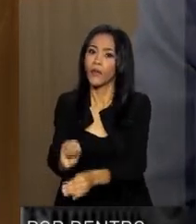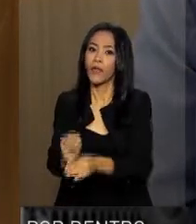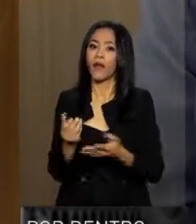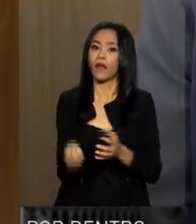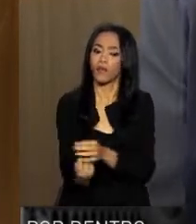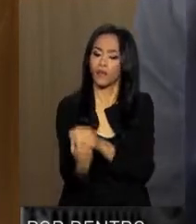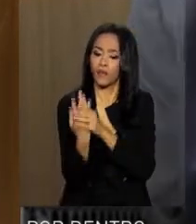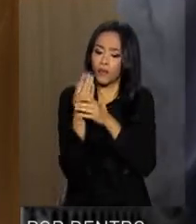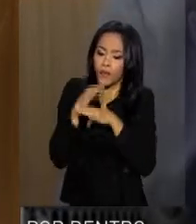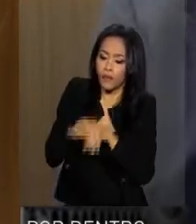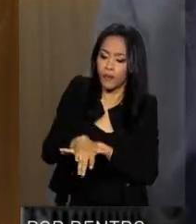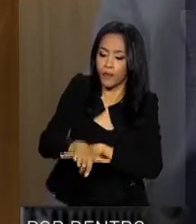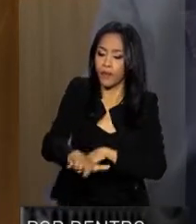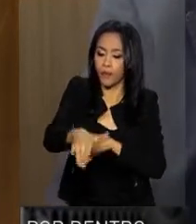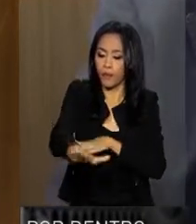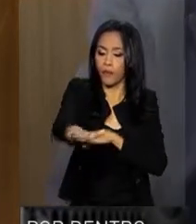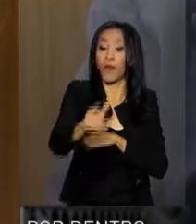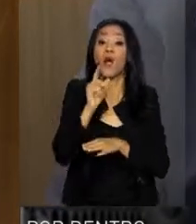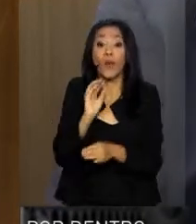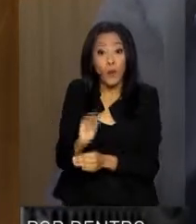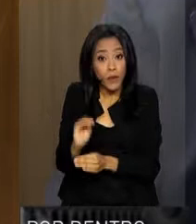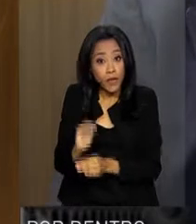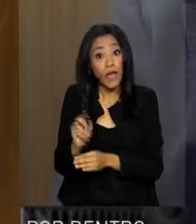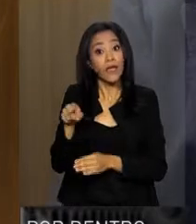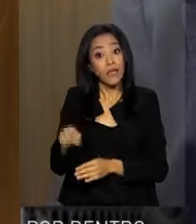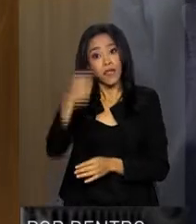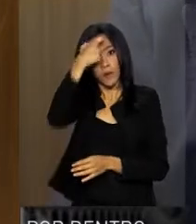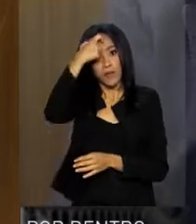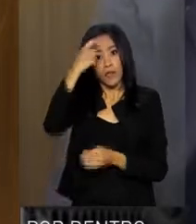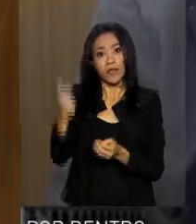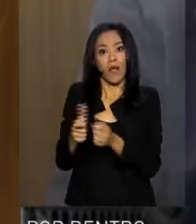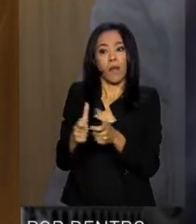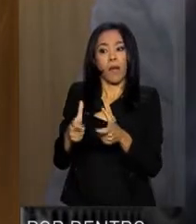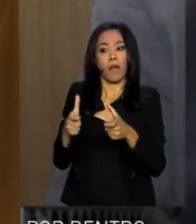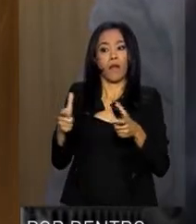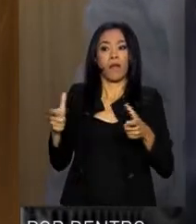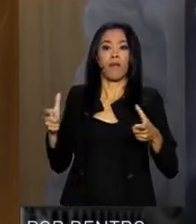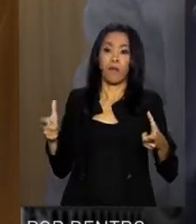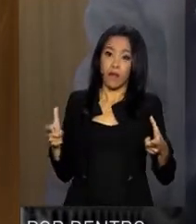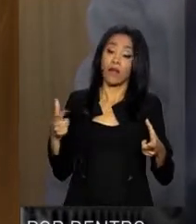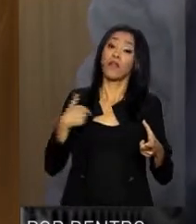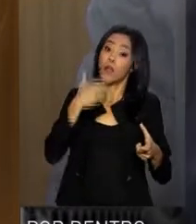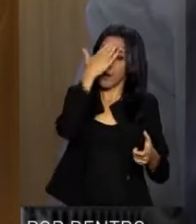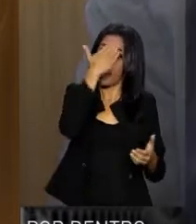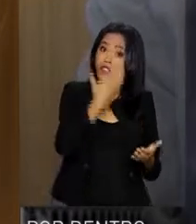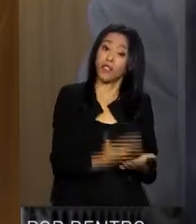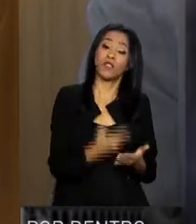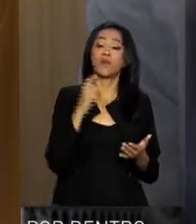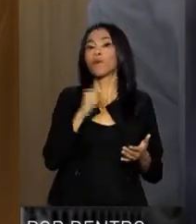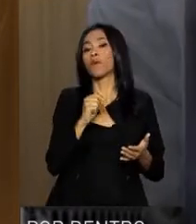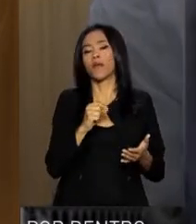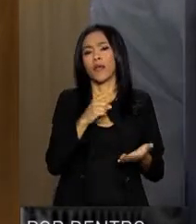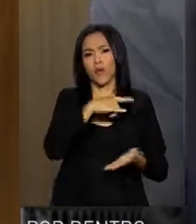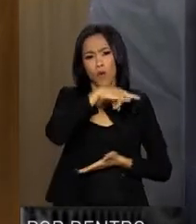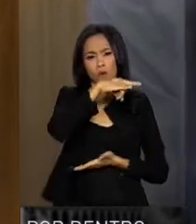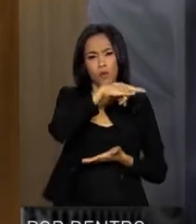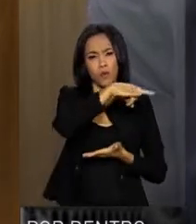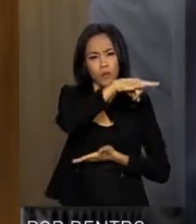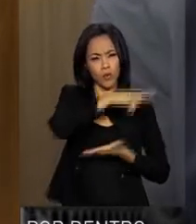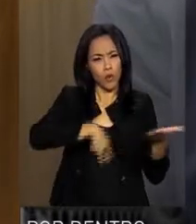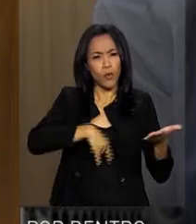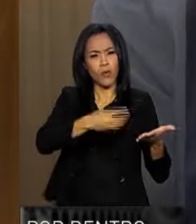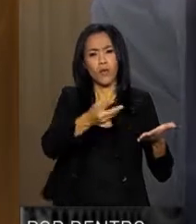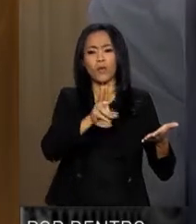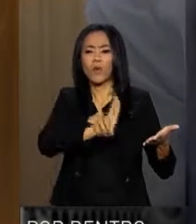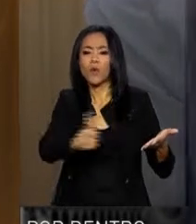e isso está aumentando então eu acredito que com o cadastro ambiental rural já povoado pelo governo federal e